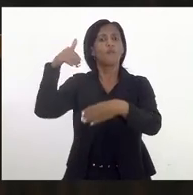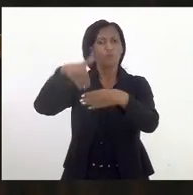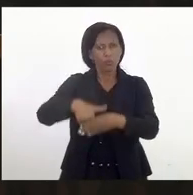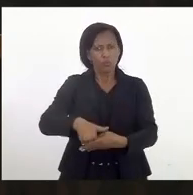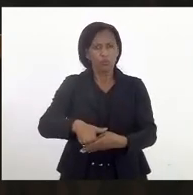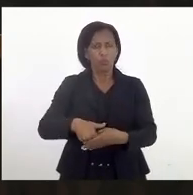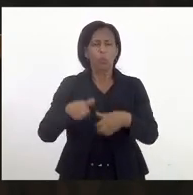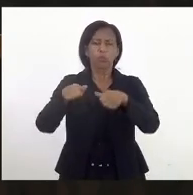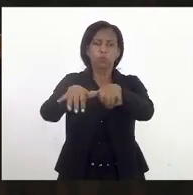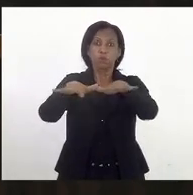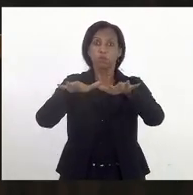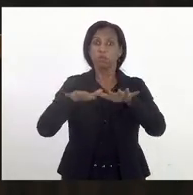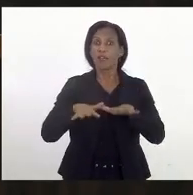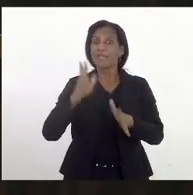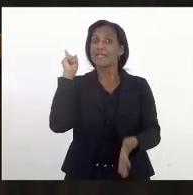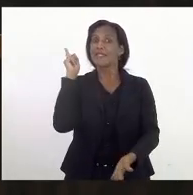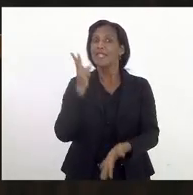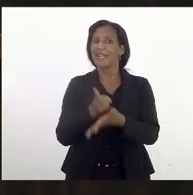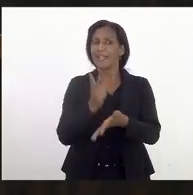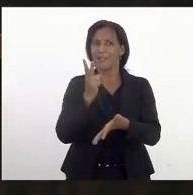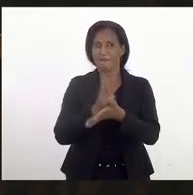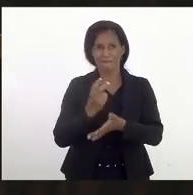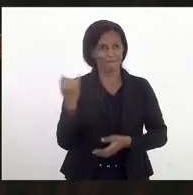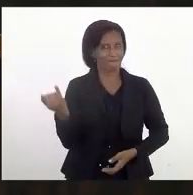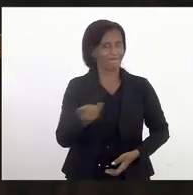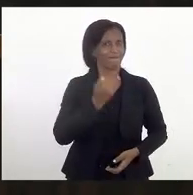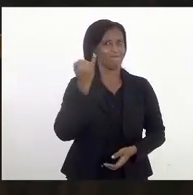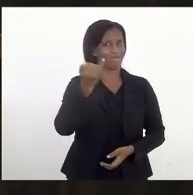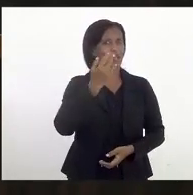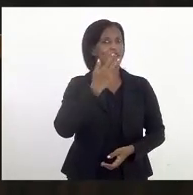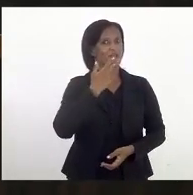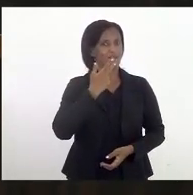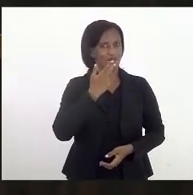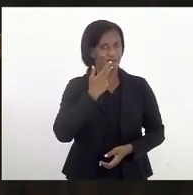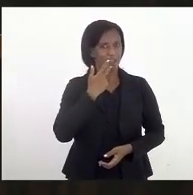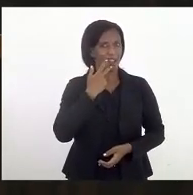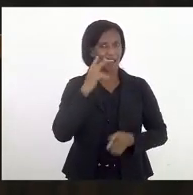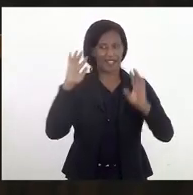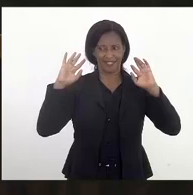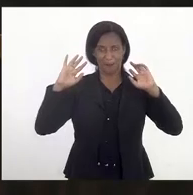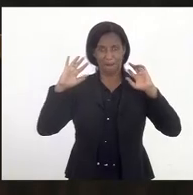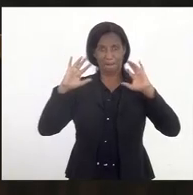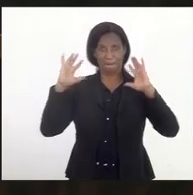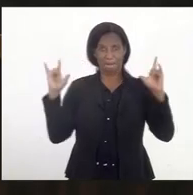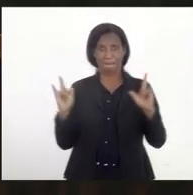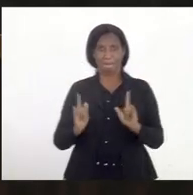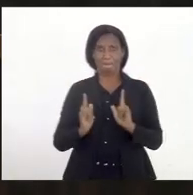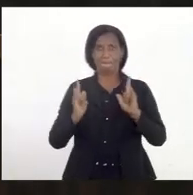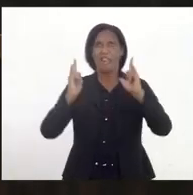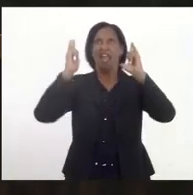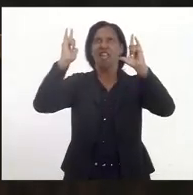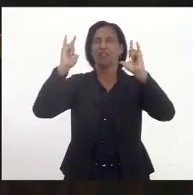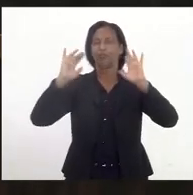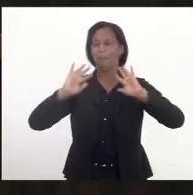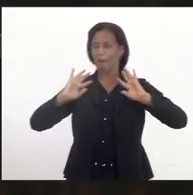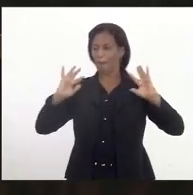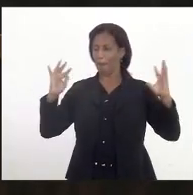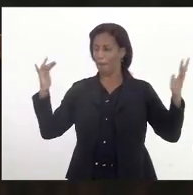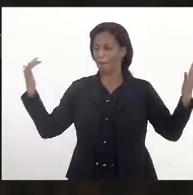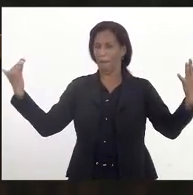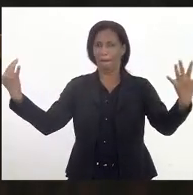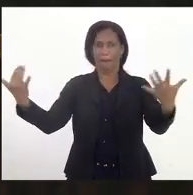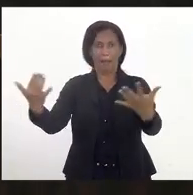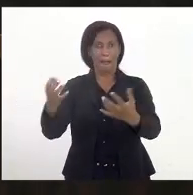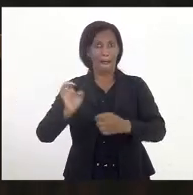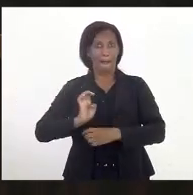e no plenário É bom que se diga sempre cercado o prédio ao som de bomba